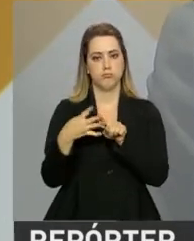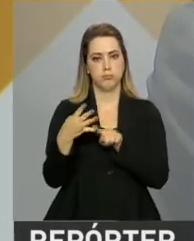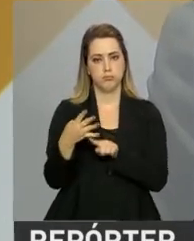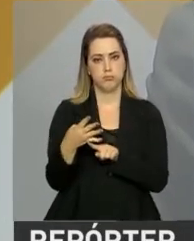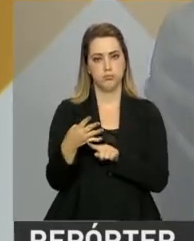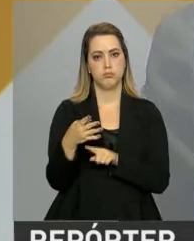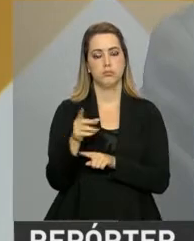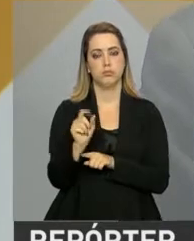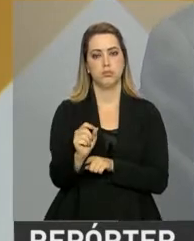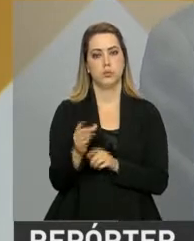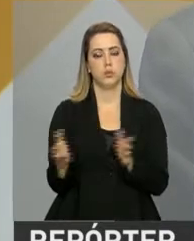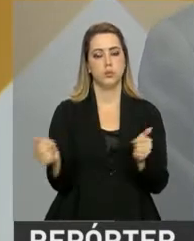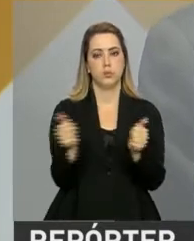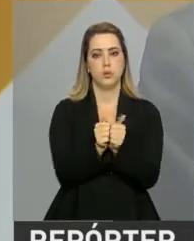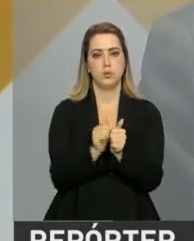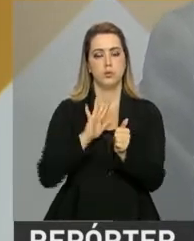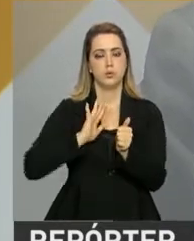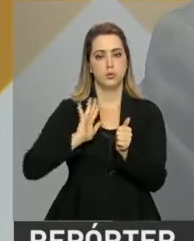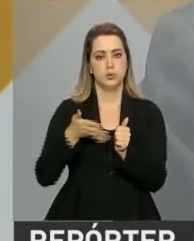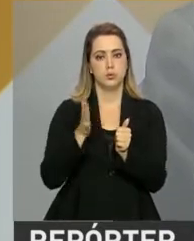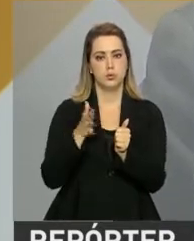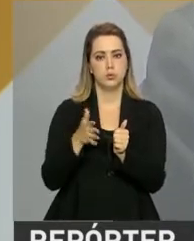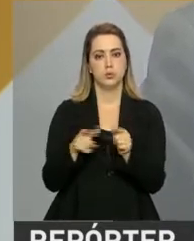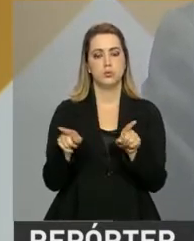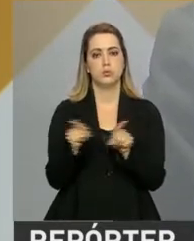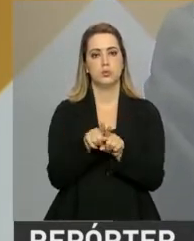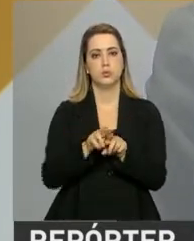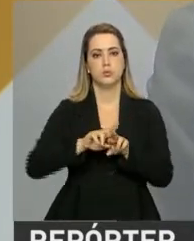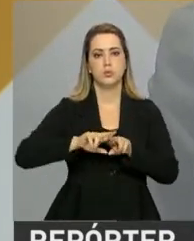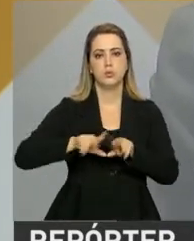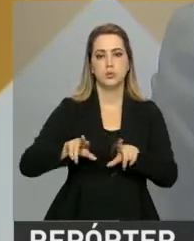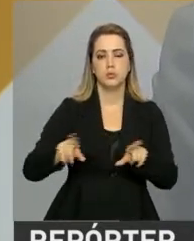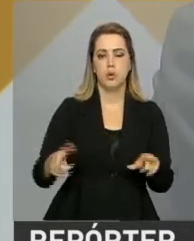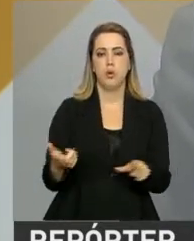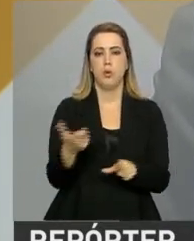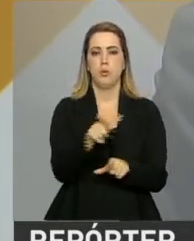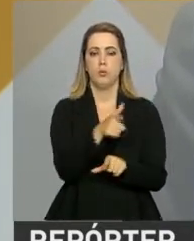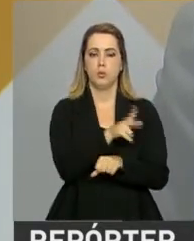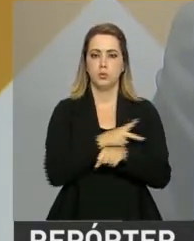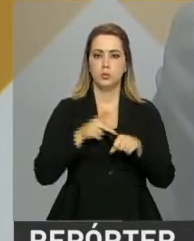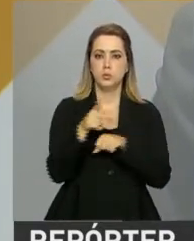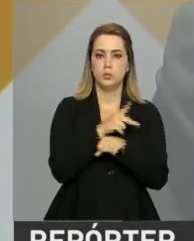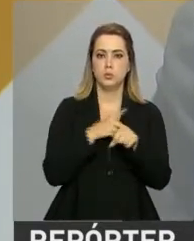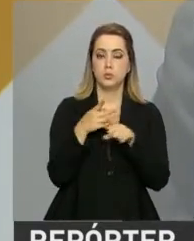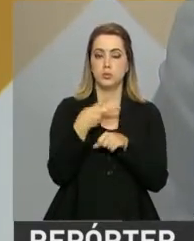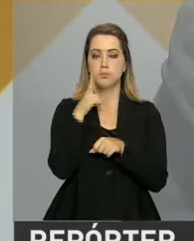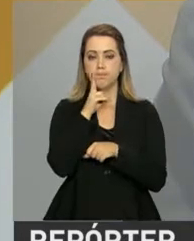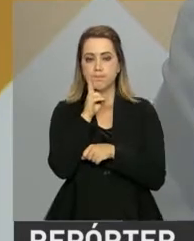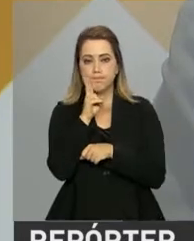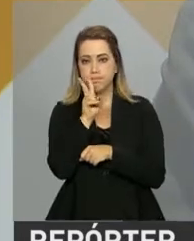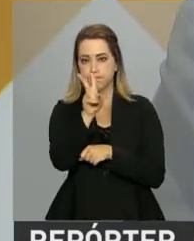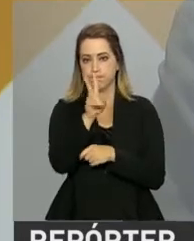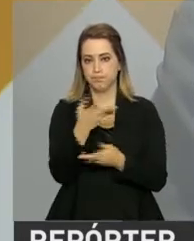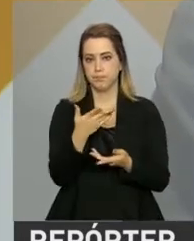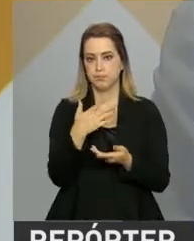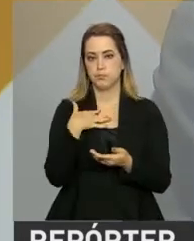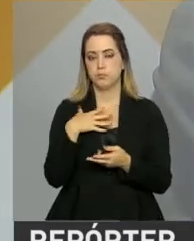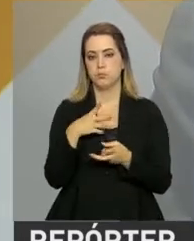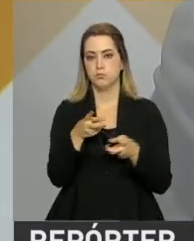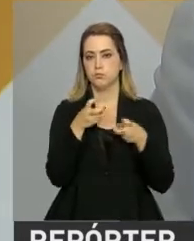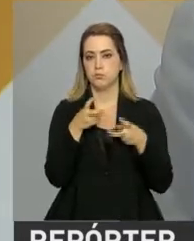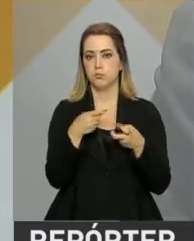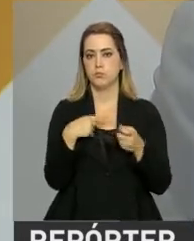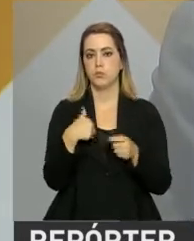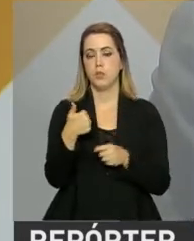uruguai que se juntam já a geórgia japão maurício na bíblia se legal e turquia a cpi que já conta